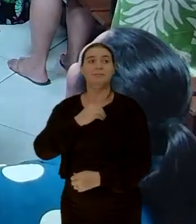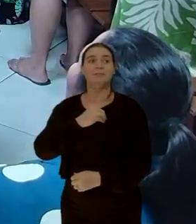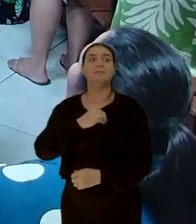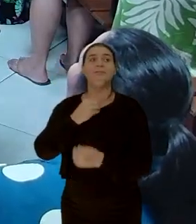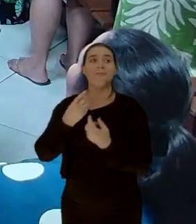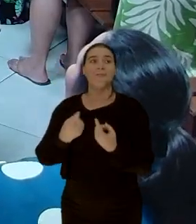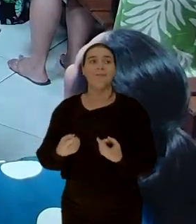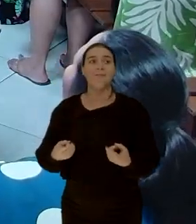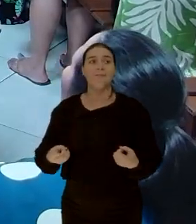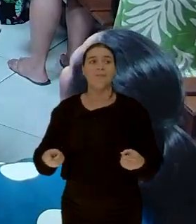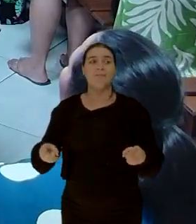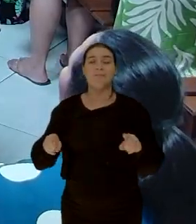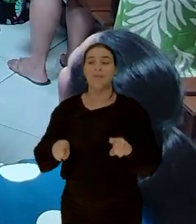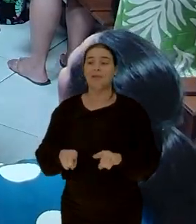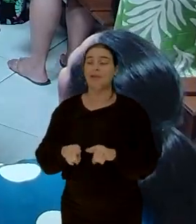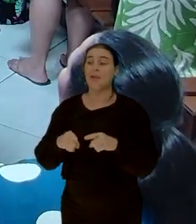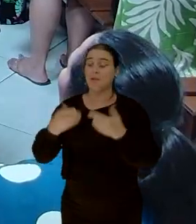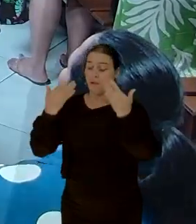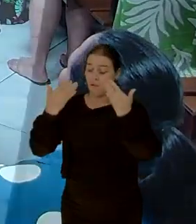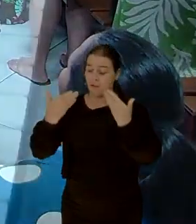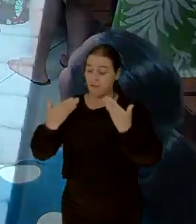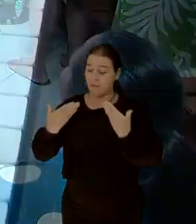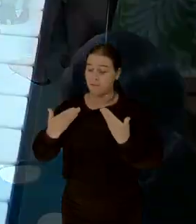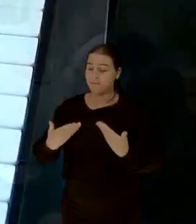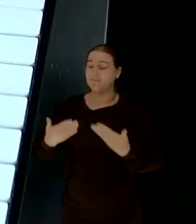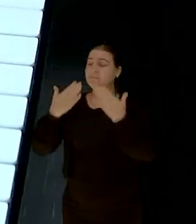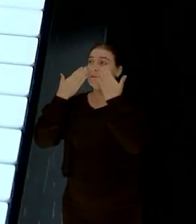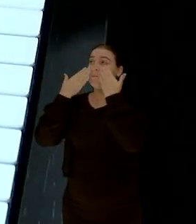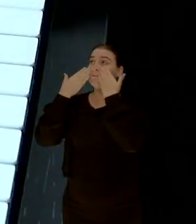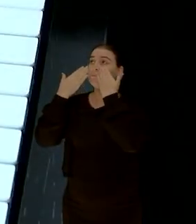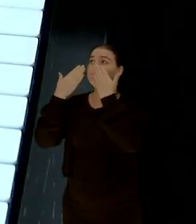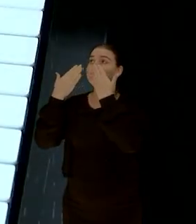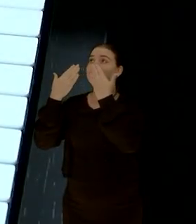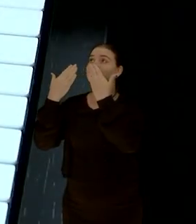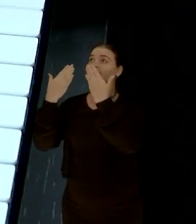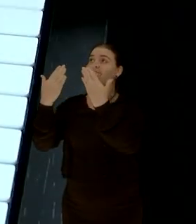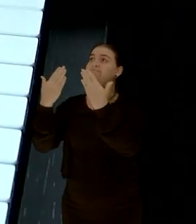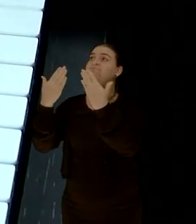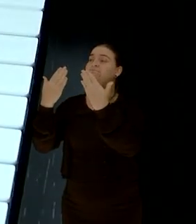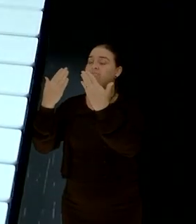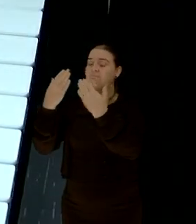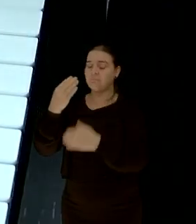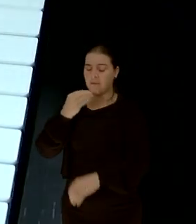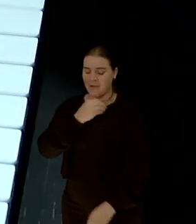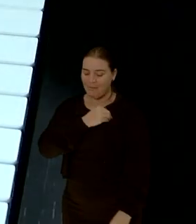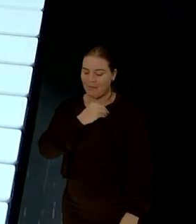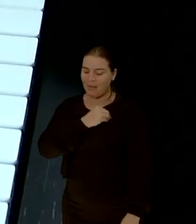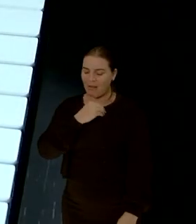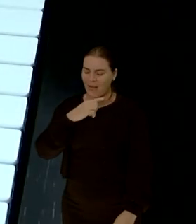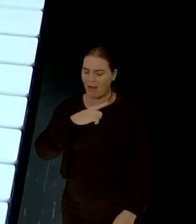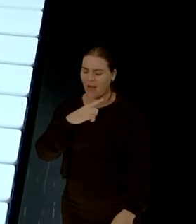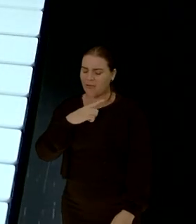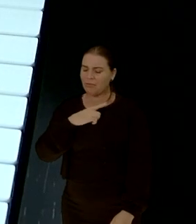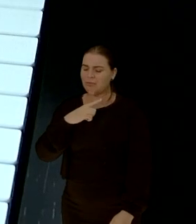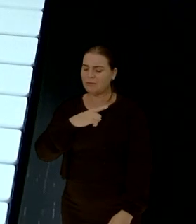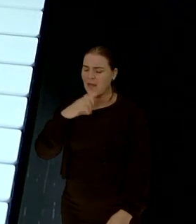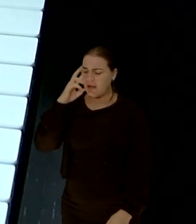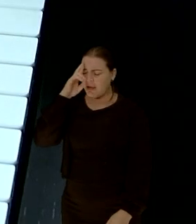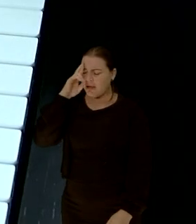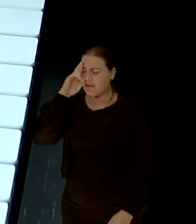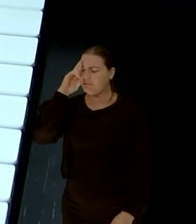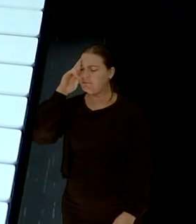Baixinho ainda. Eu venho como estou. Eu